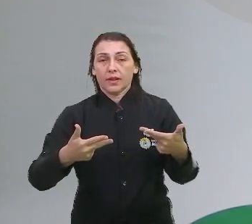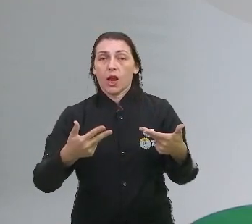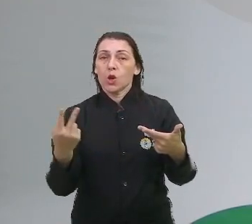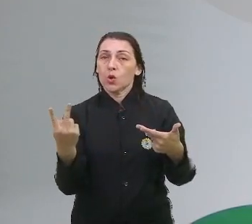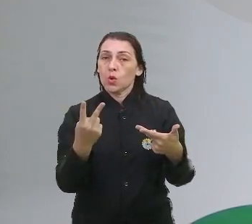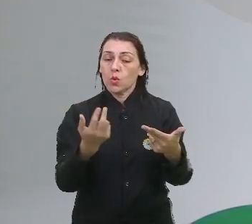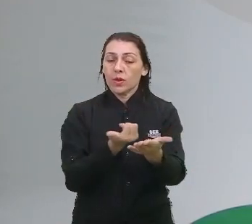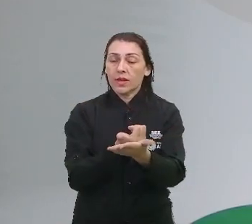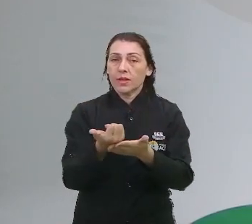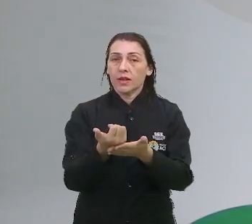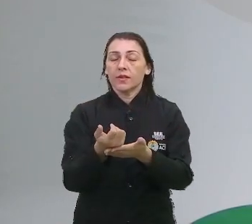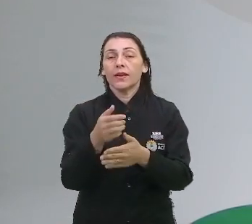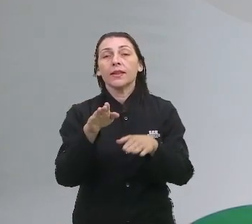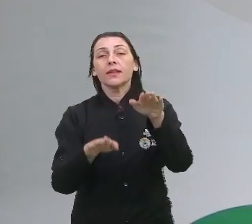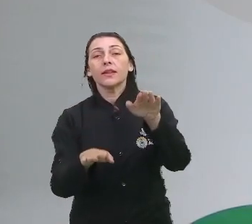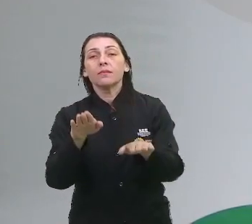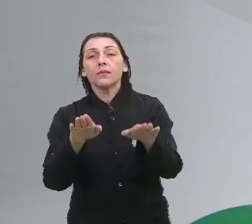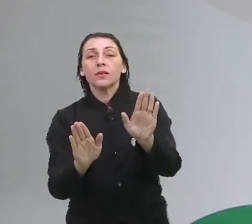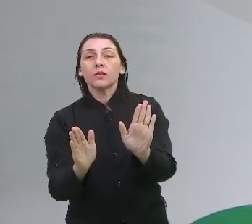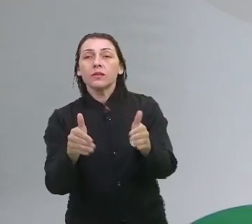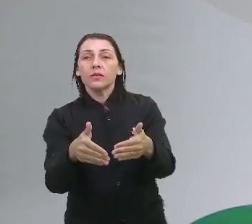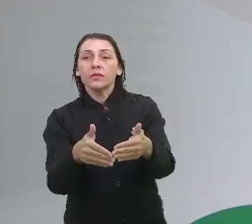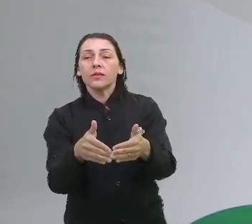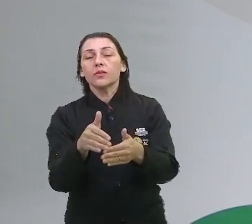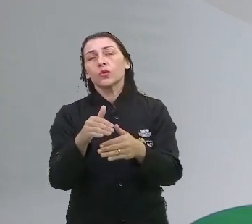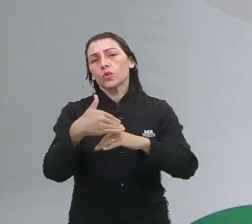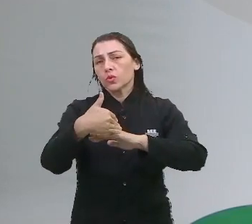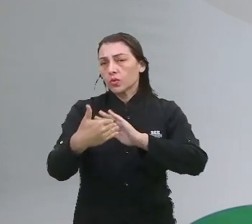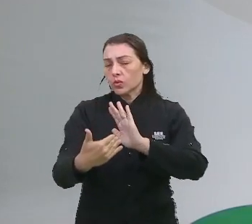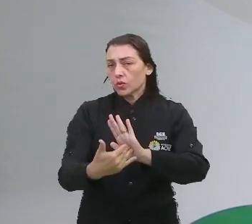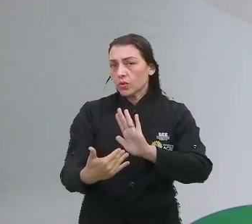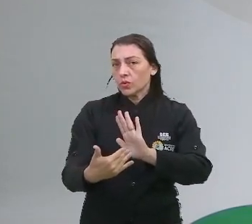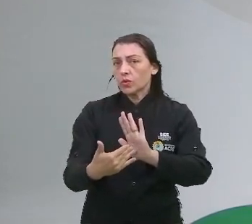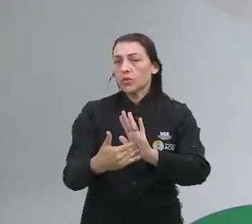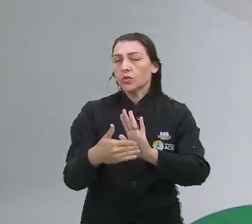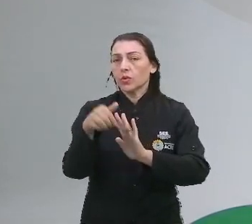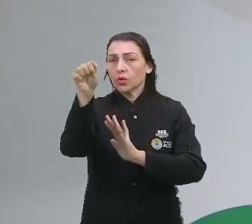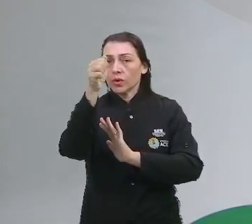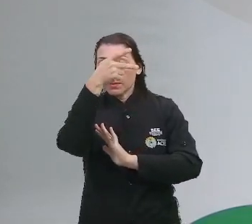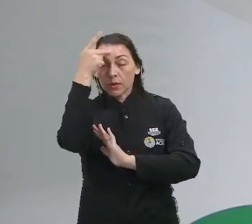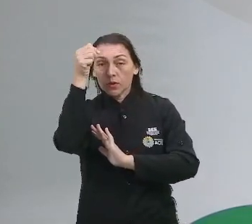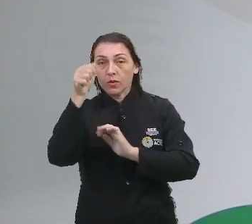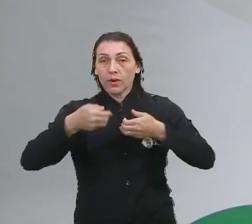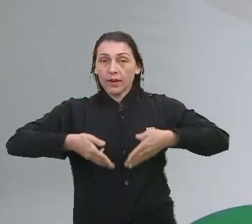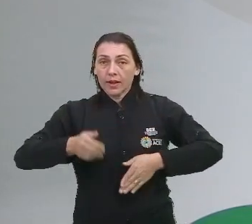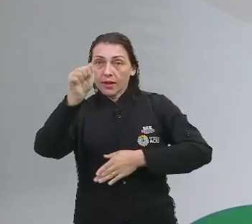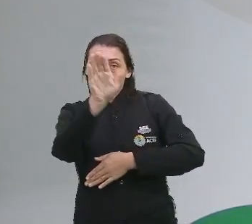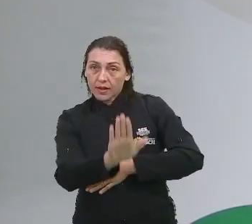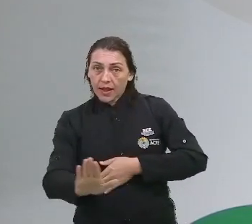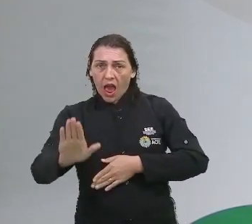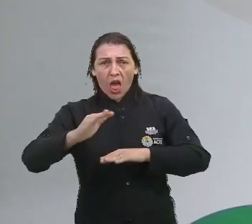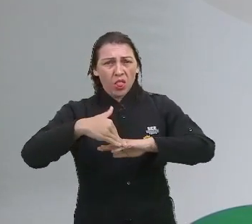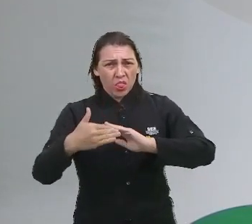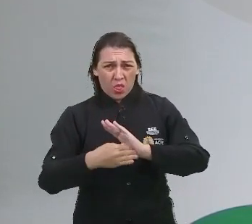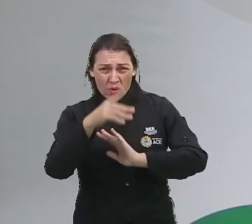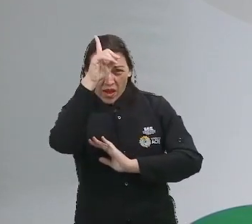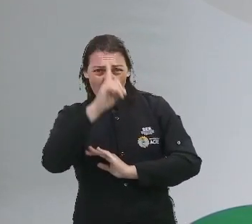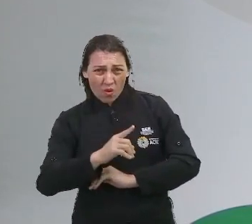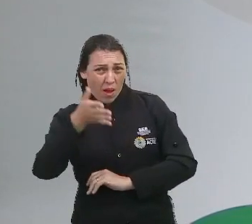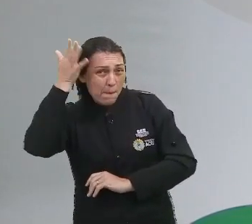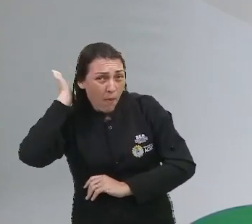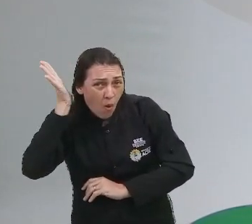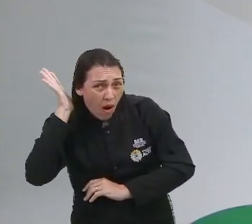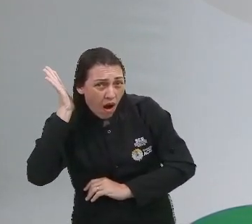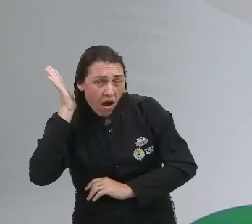duas ações que vai determinar um direcionamento. Ah, todo asiático é bom em matemática, toda loura é burra, é atribuir